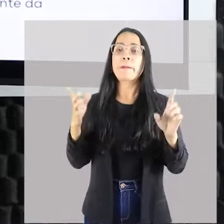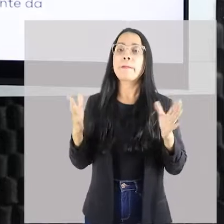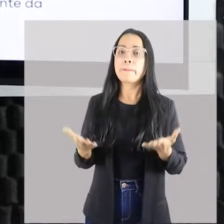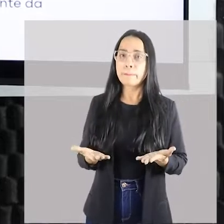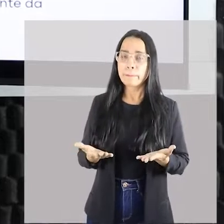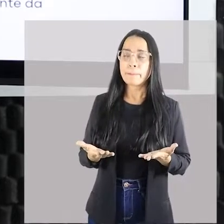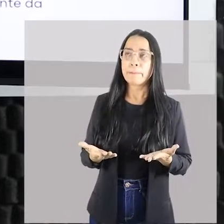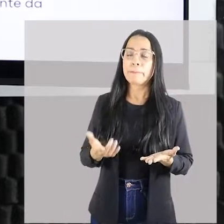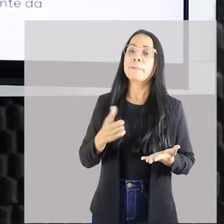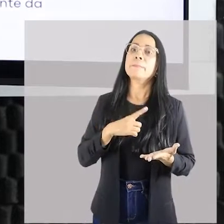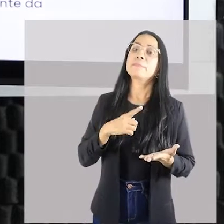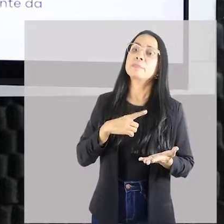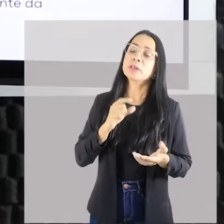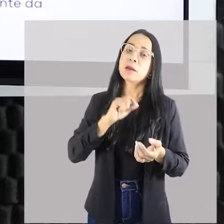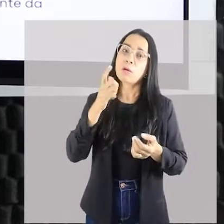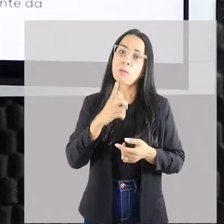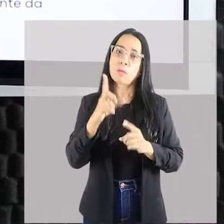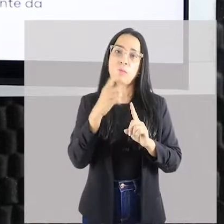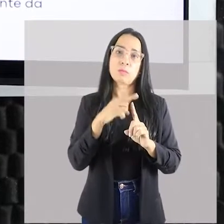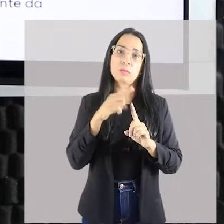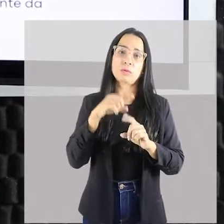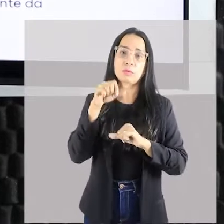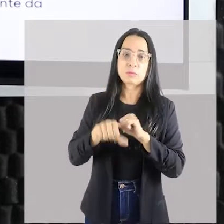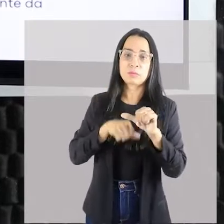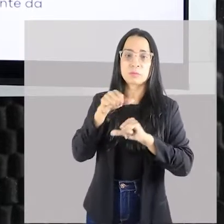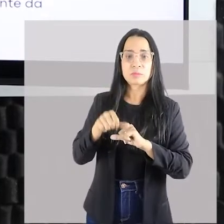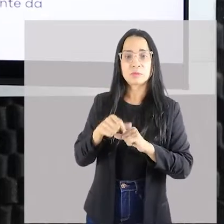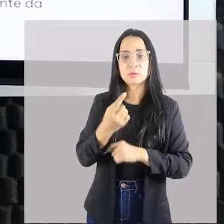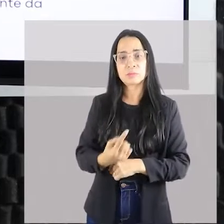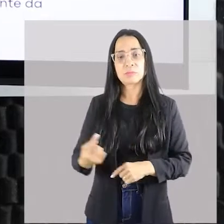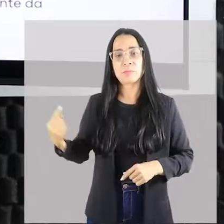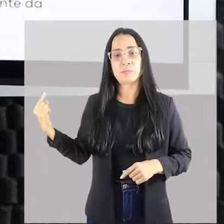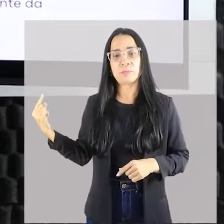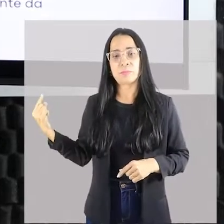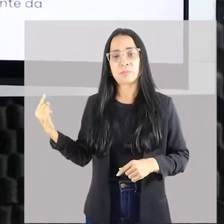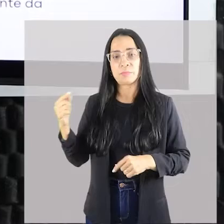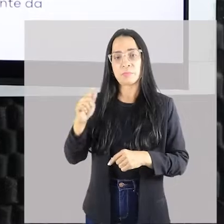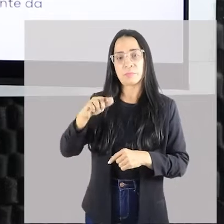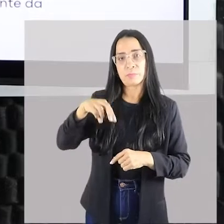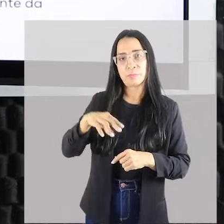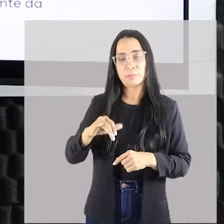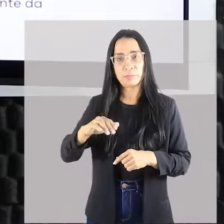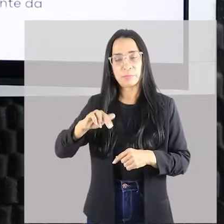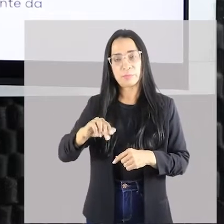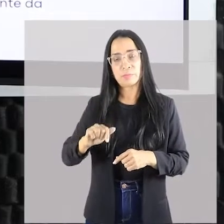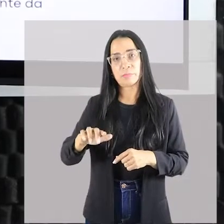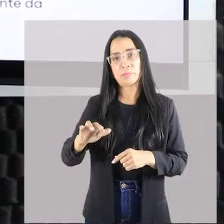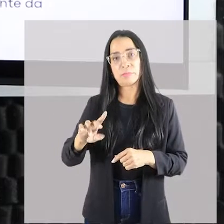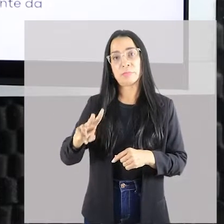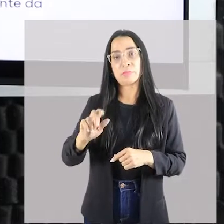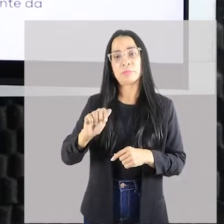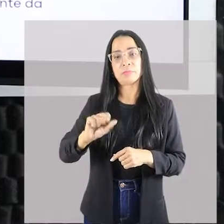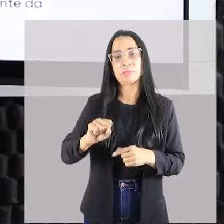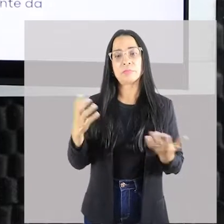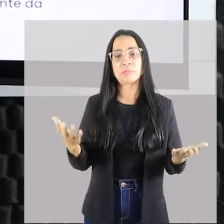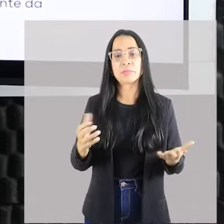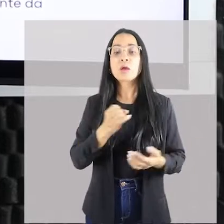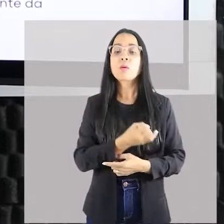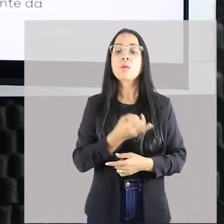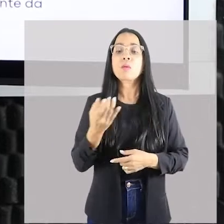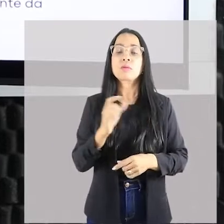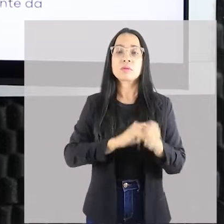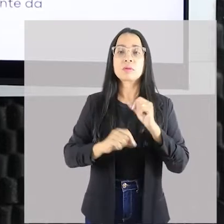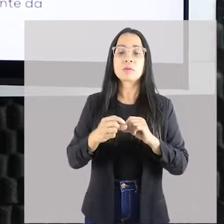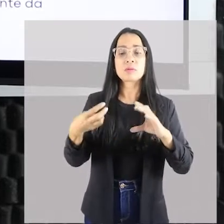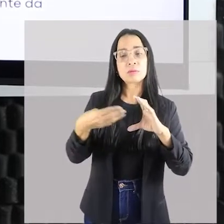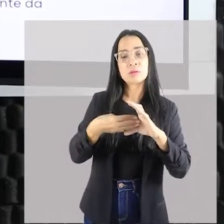de mutação que a gente chama de mutação germinativa, né, lá nas nossas células germinativas. Quais são